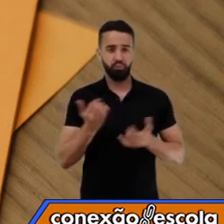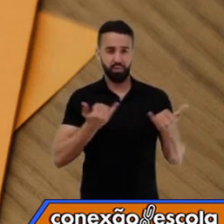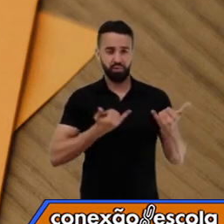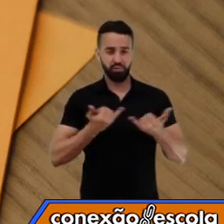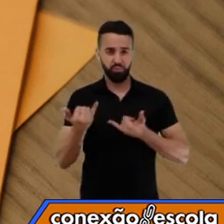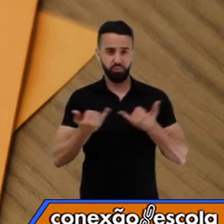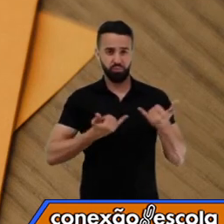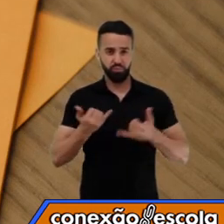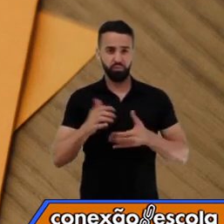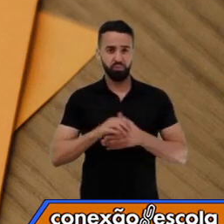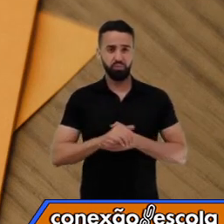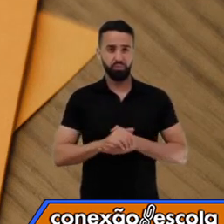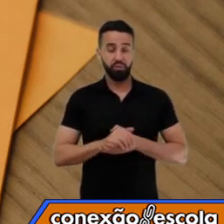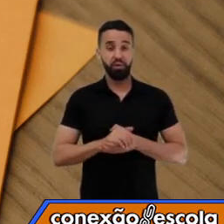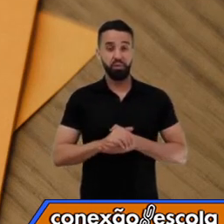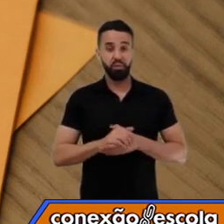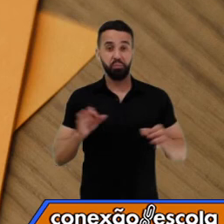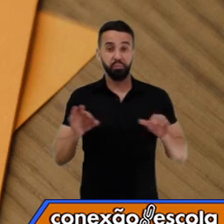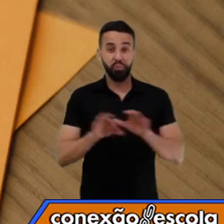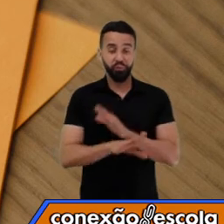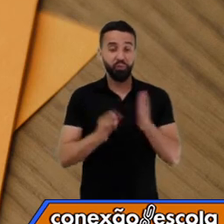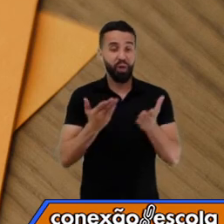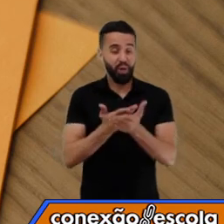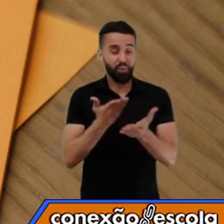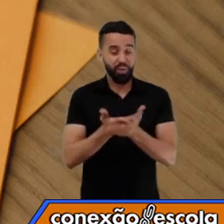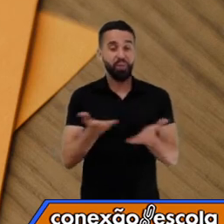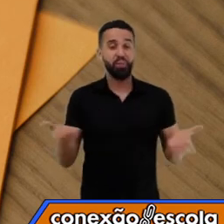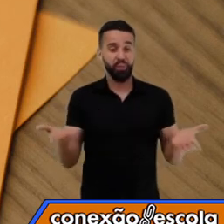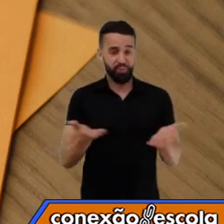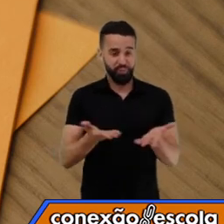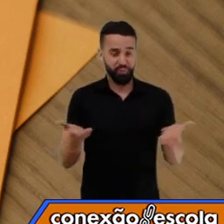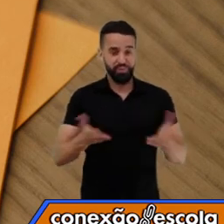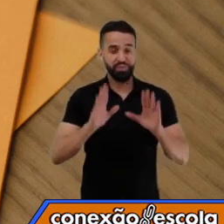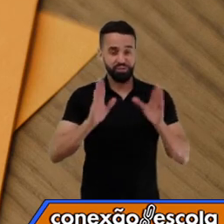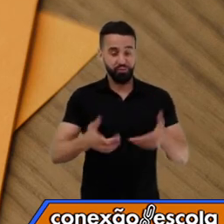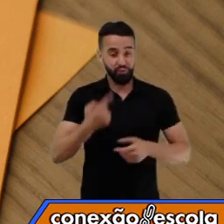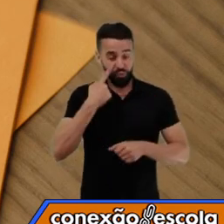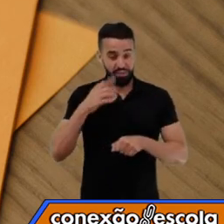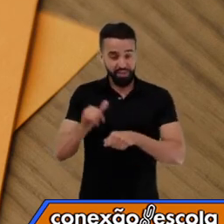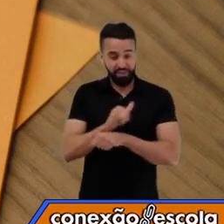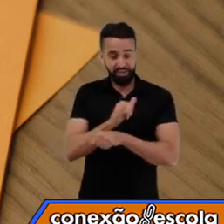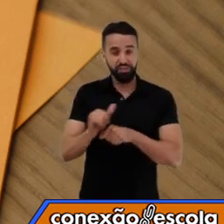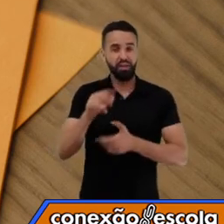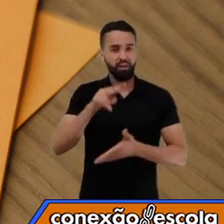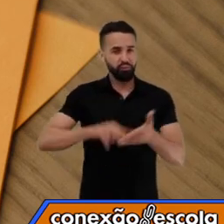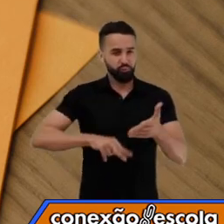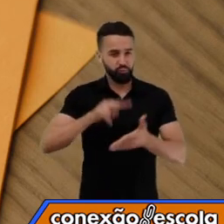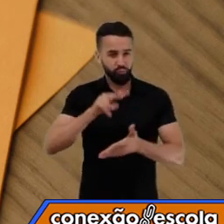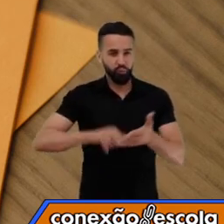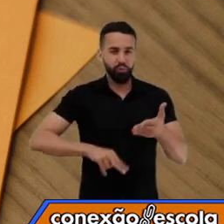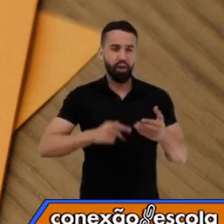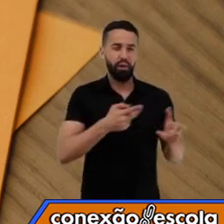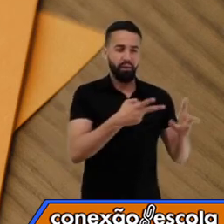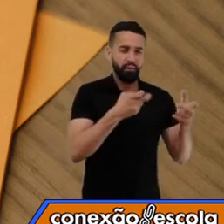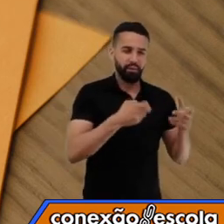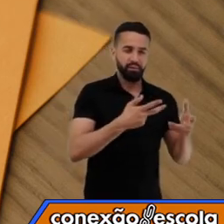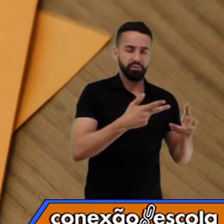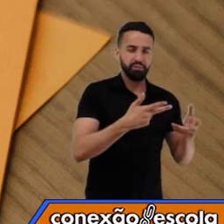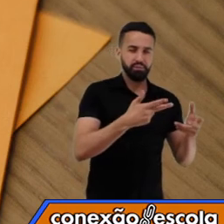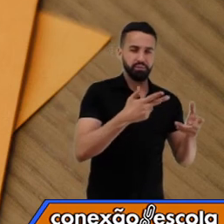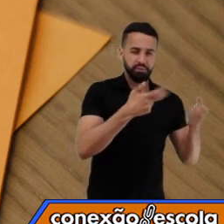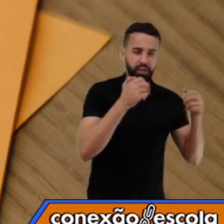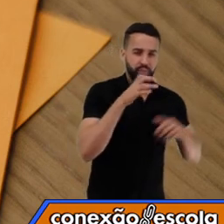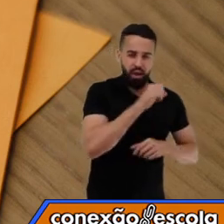gente Essa foi a nossa aula de hoje a gente viu estratégias de leitura skimming e quer